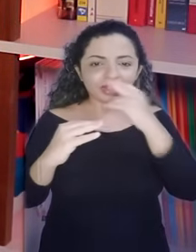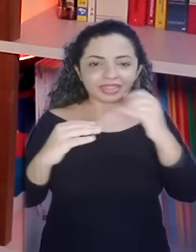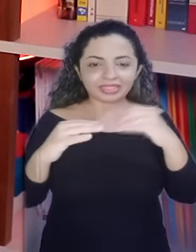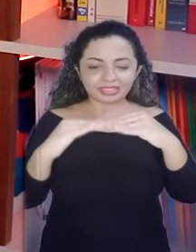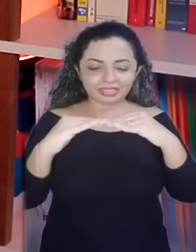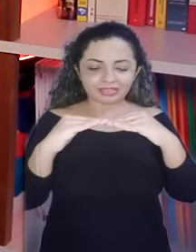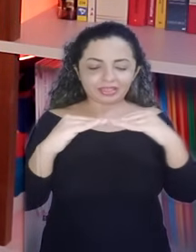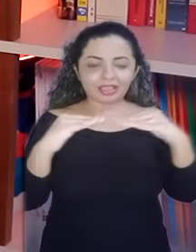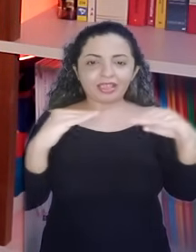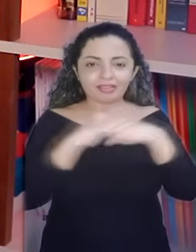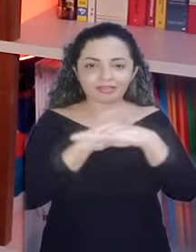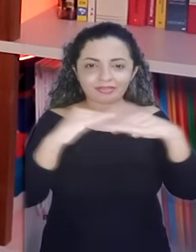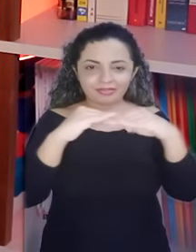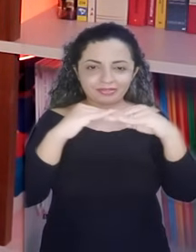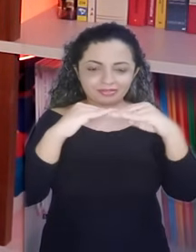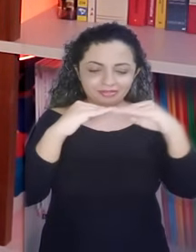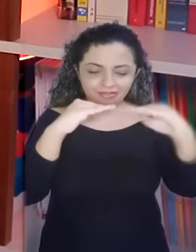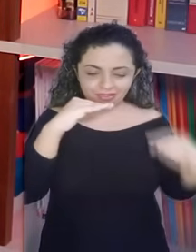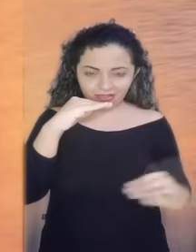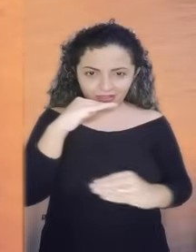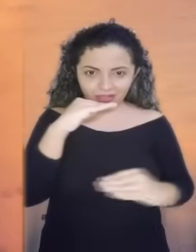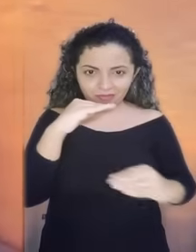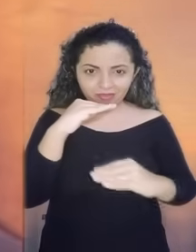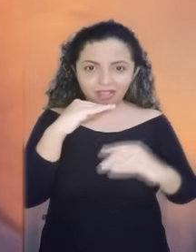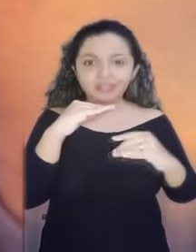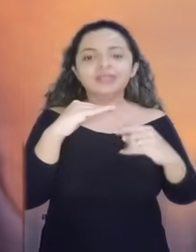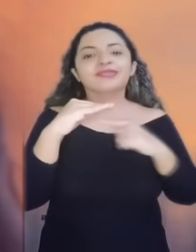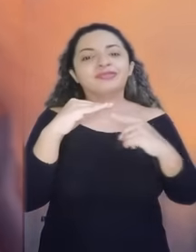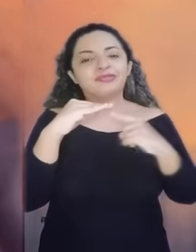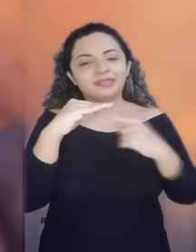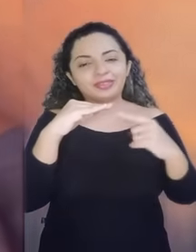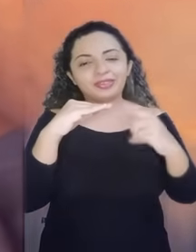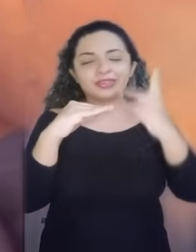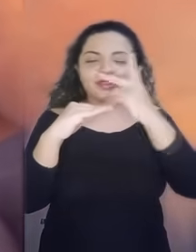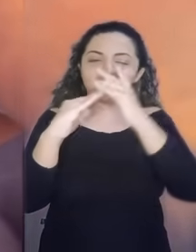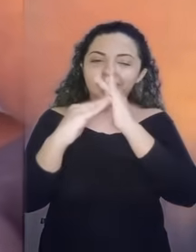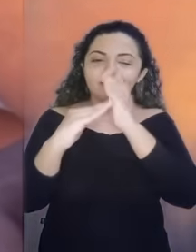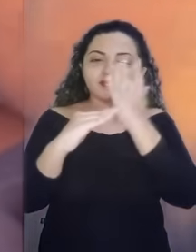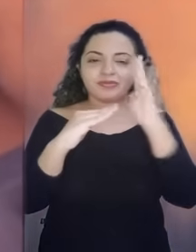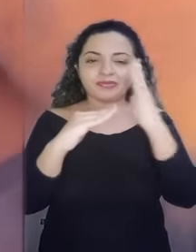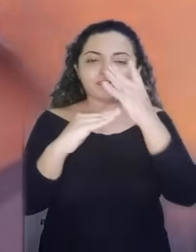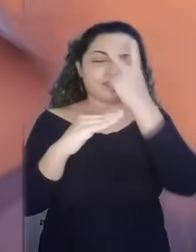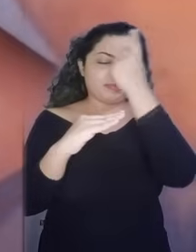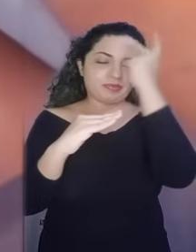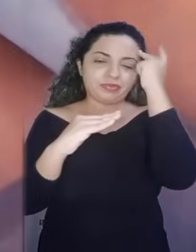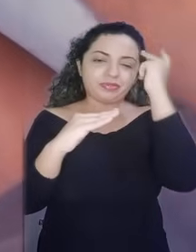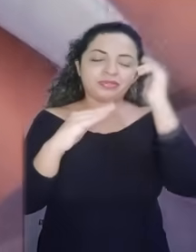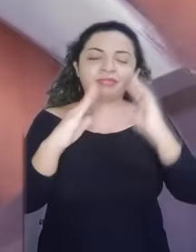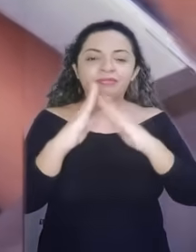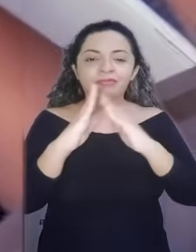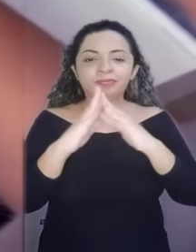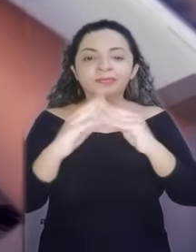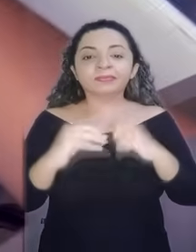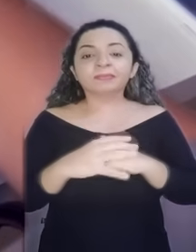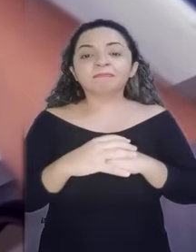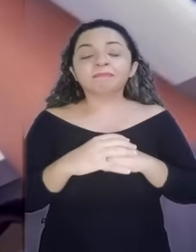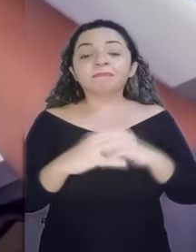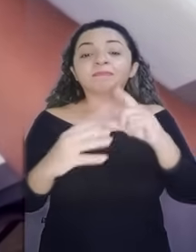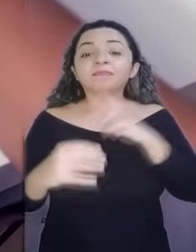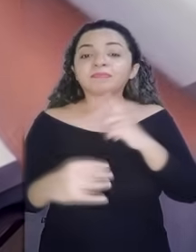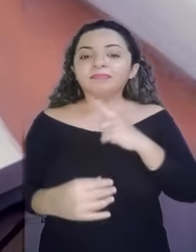e trazem muito bem essa perspectiva sobre o ponto de vista de uma distopia. Mas como toda boa